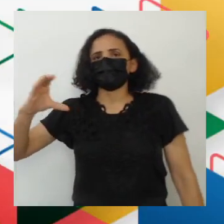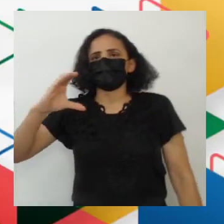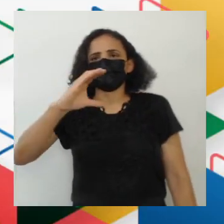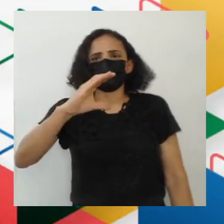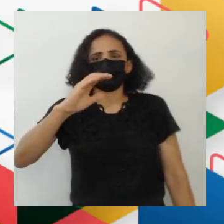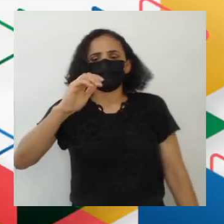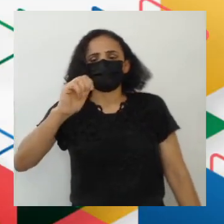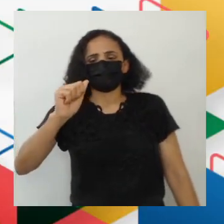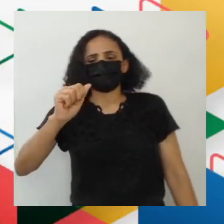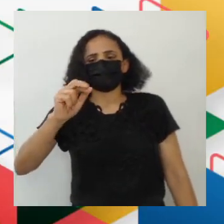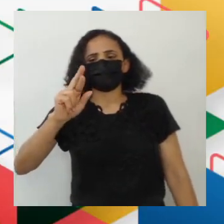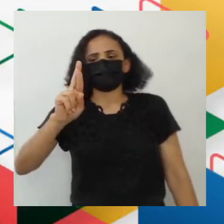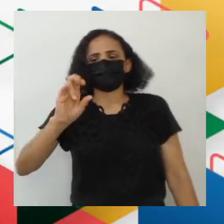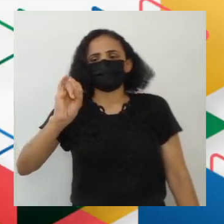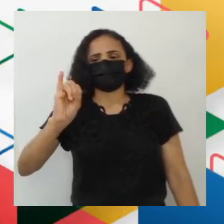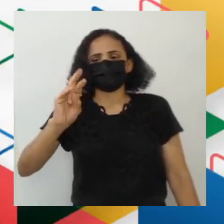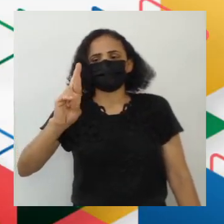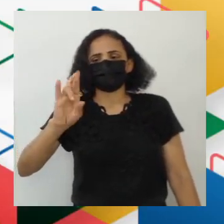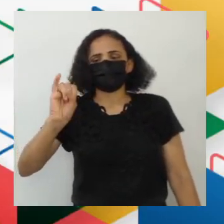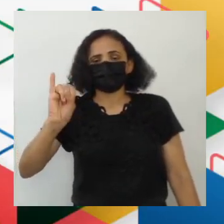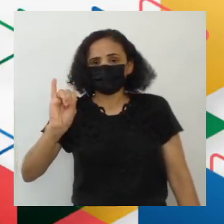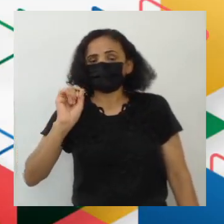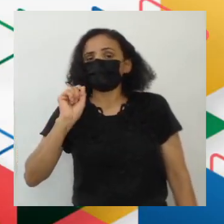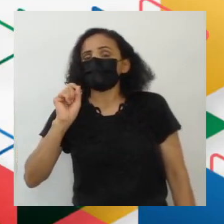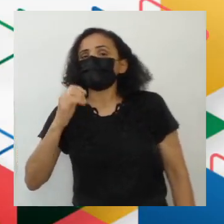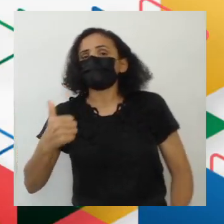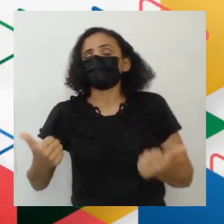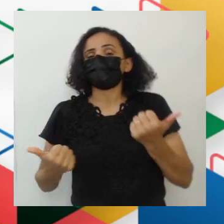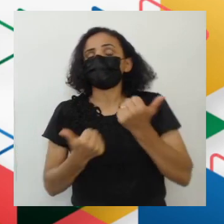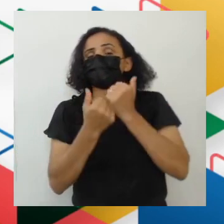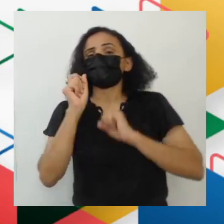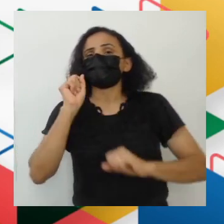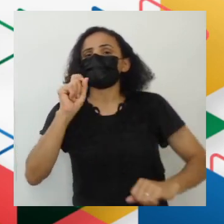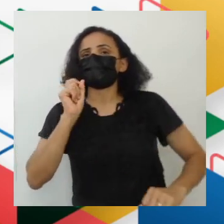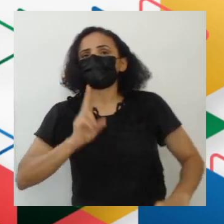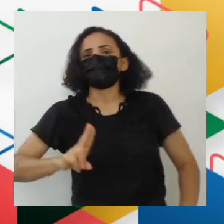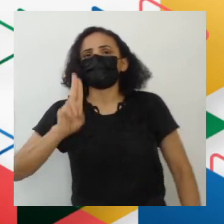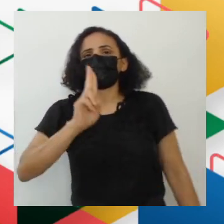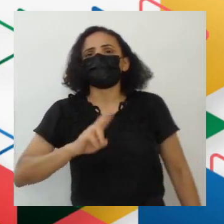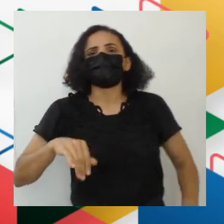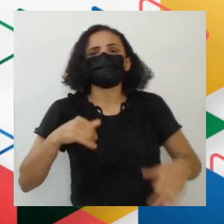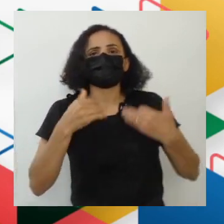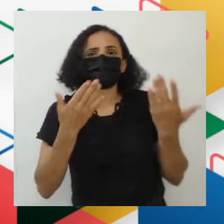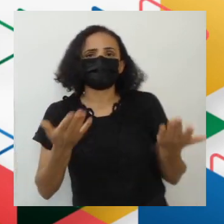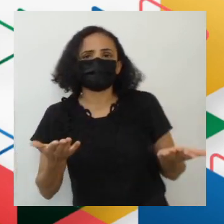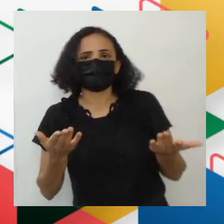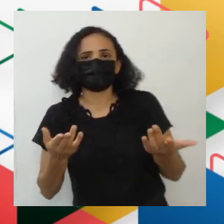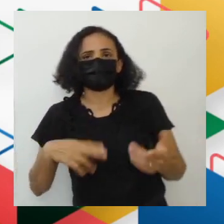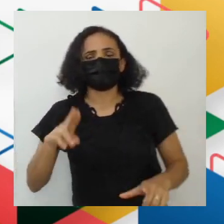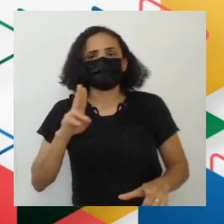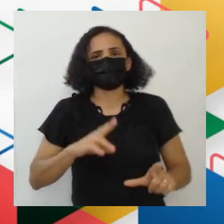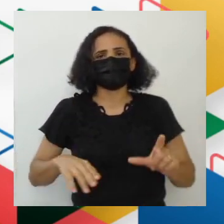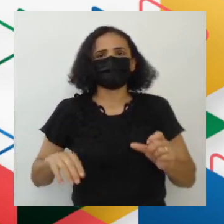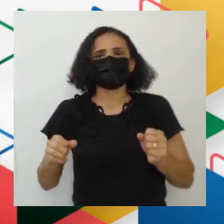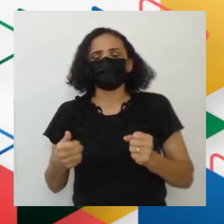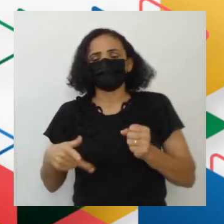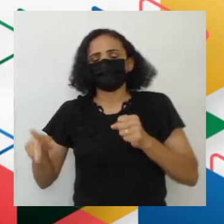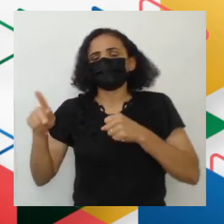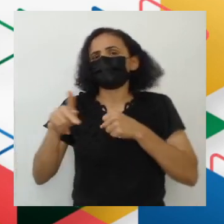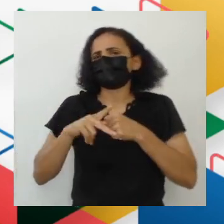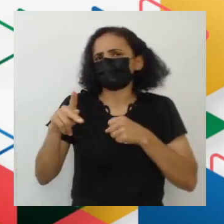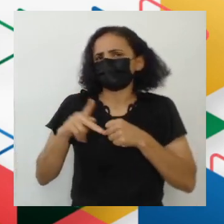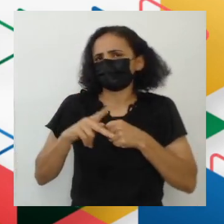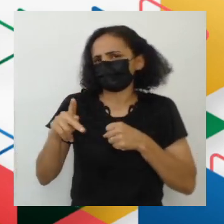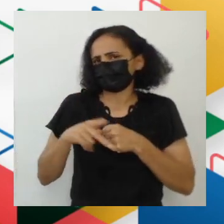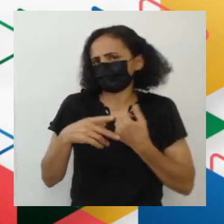ambientação linguisticamente apoiada em quê, minha gente? No uso recorrente de pronomes. Veja, recorrente